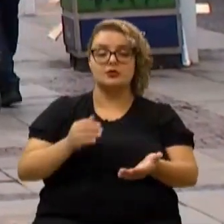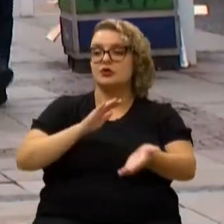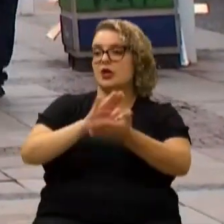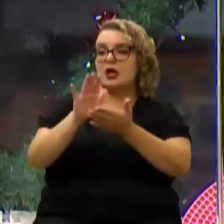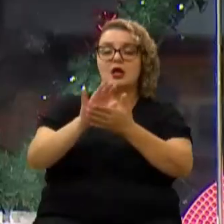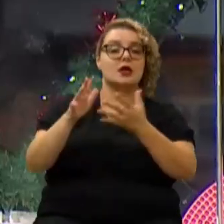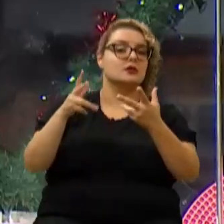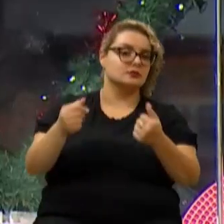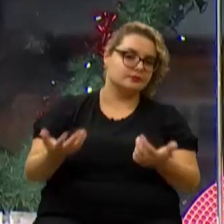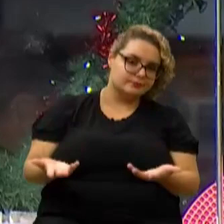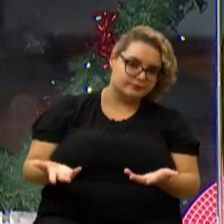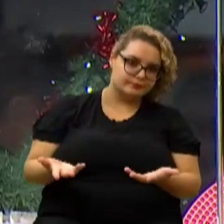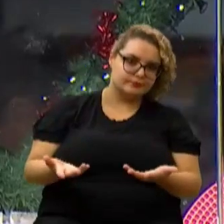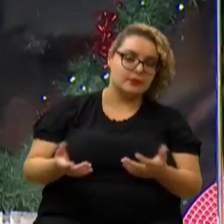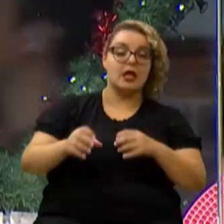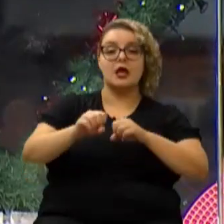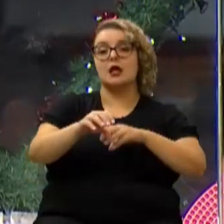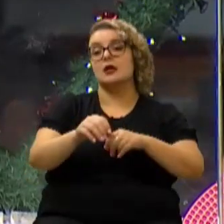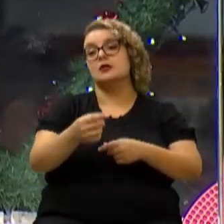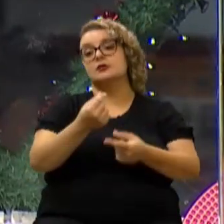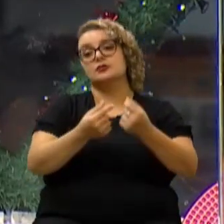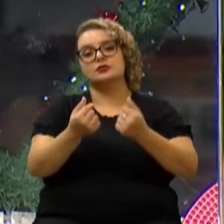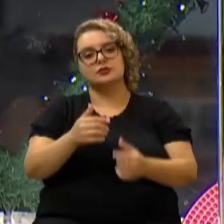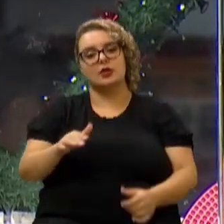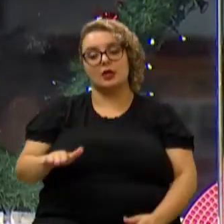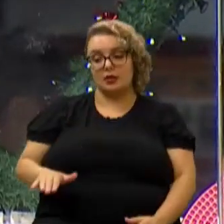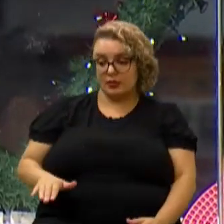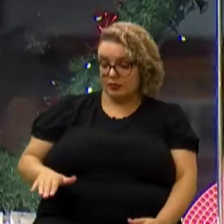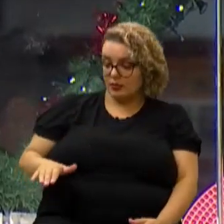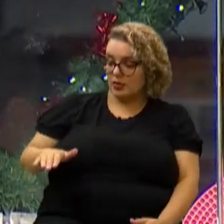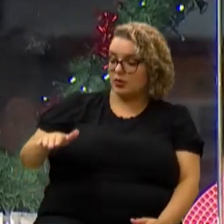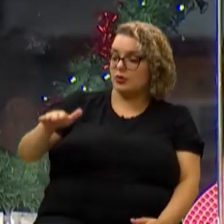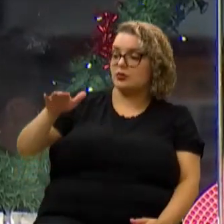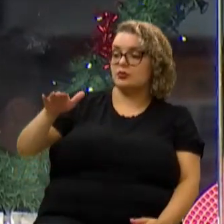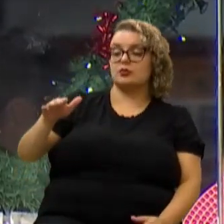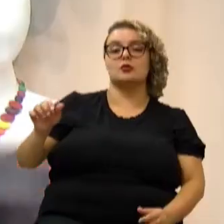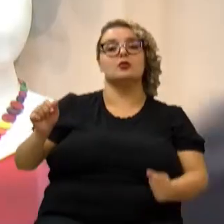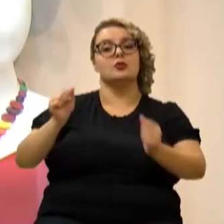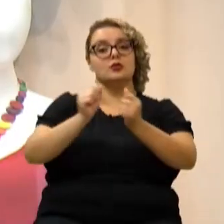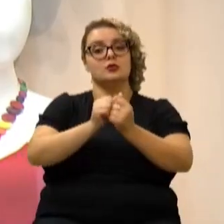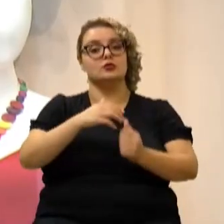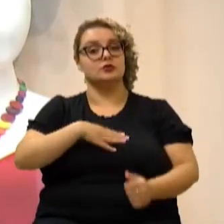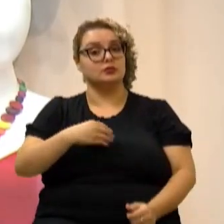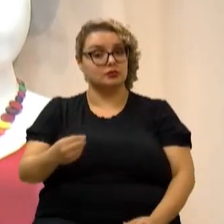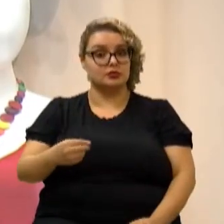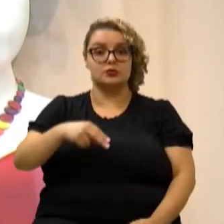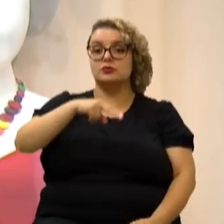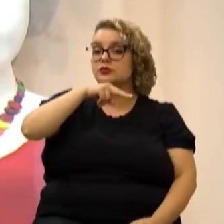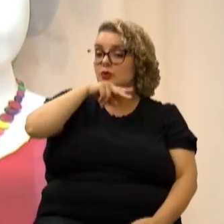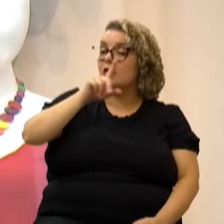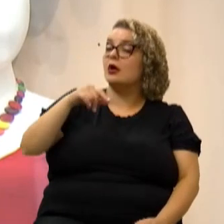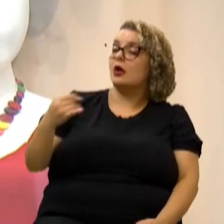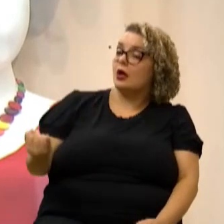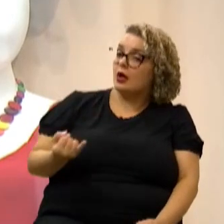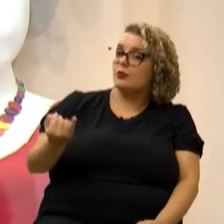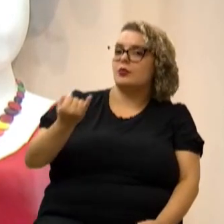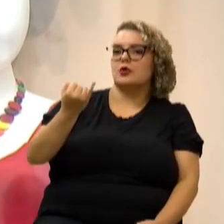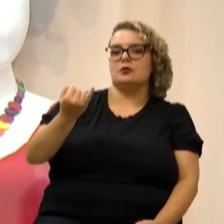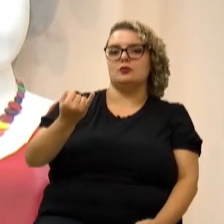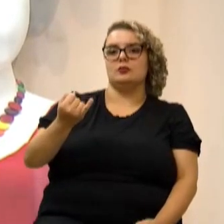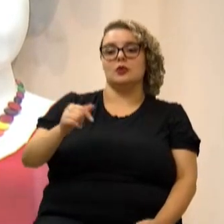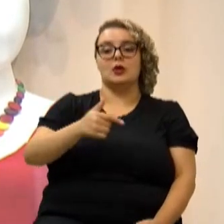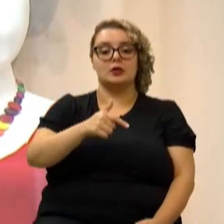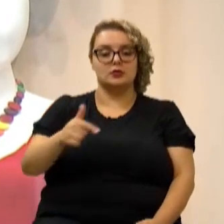com isso, já vai lá, já gastar tudo. Essa educação financeira desde pequena para os seus filhos, netos, é muito